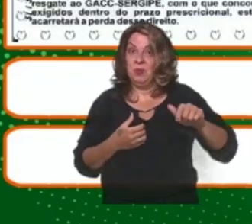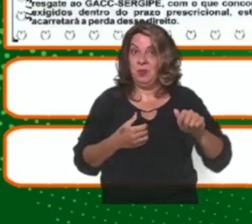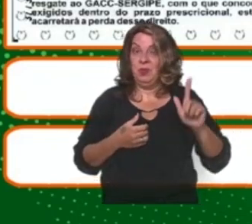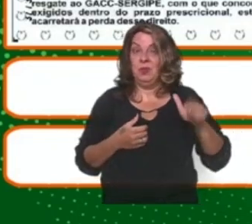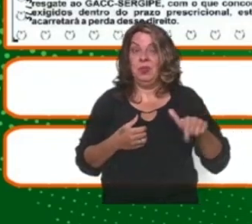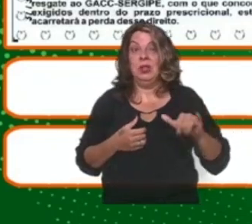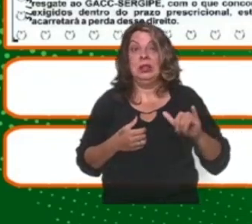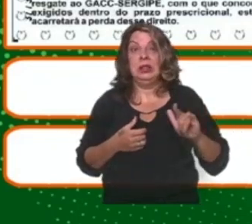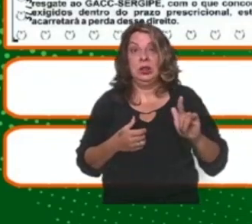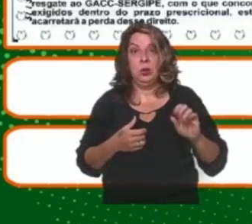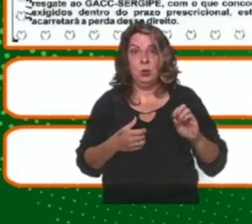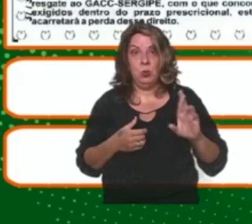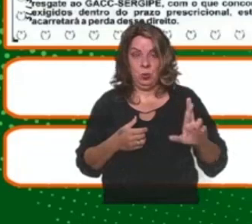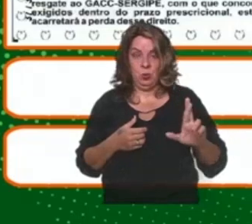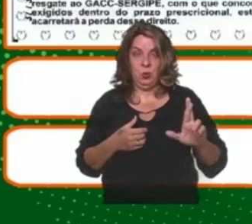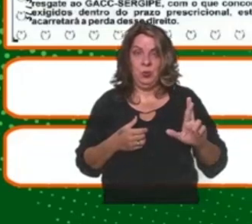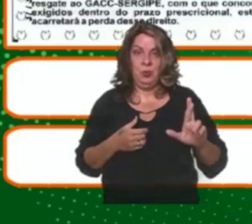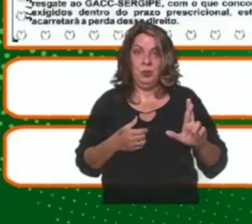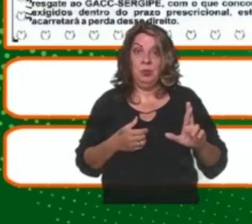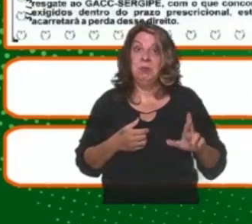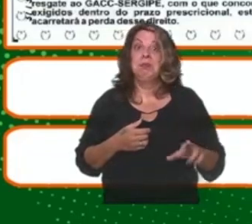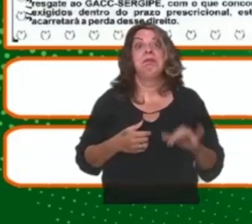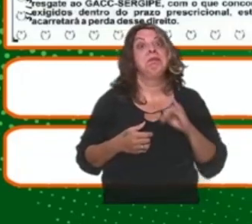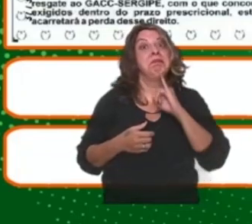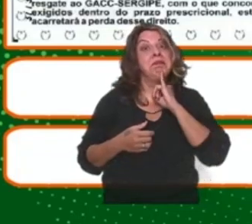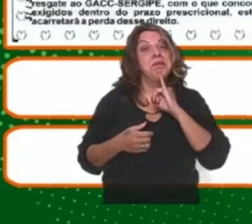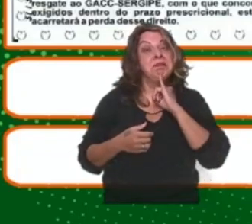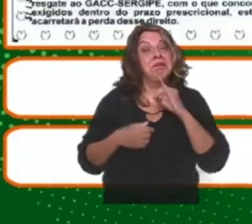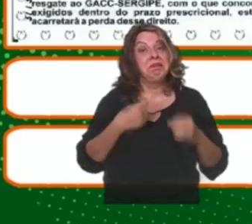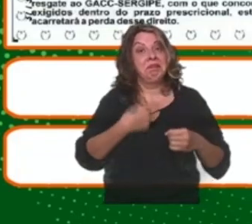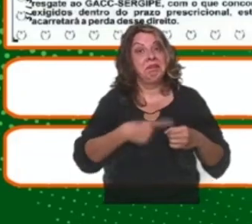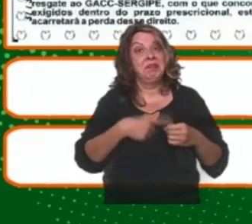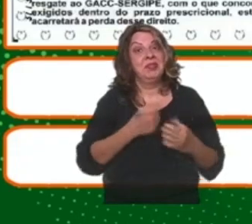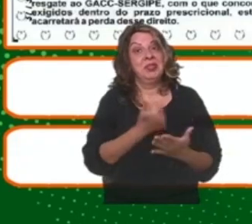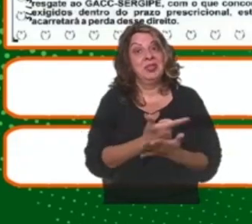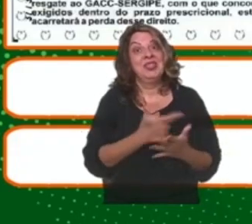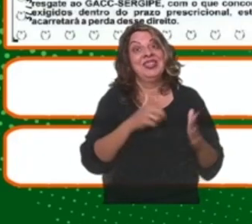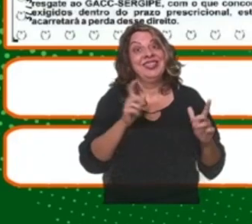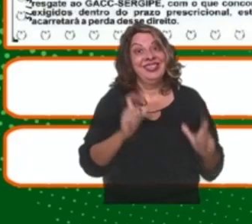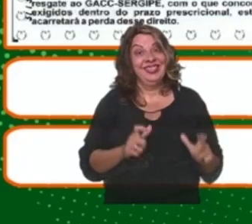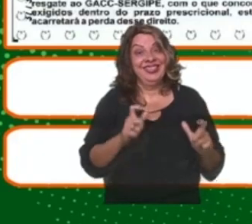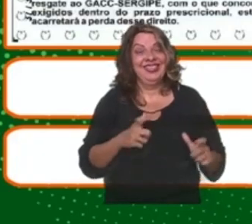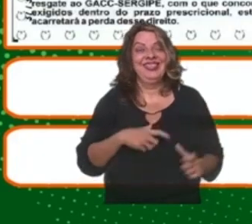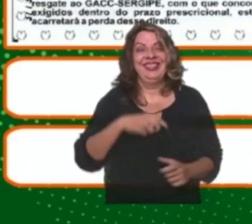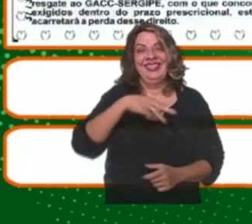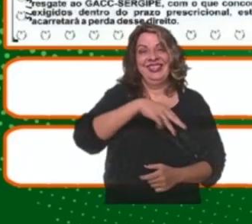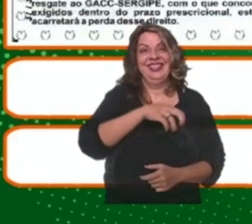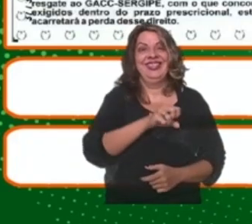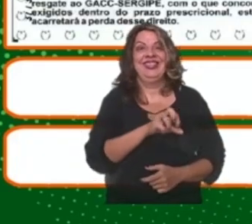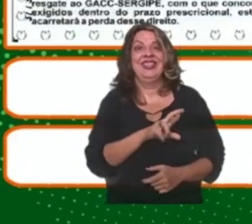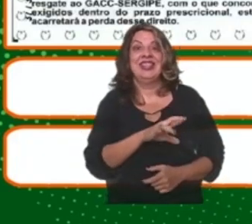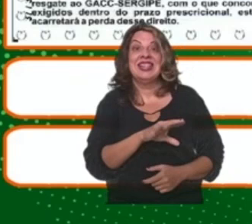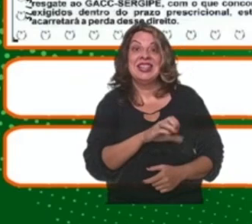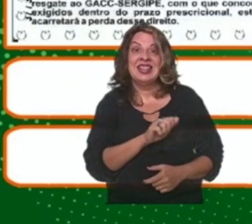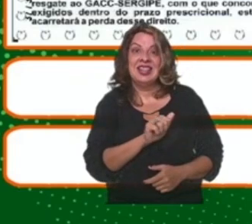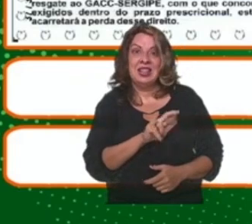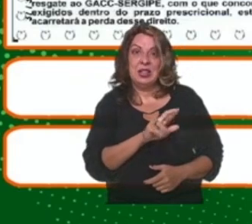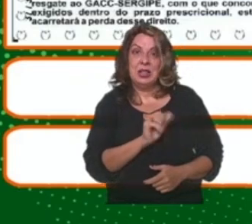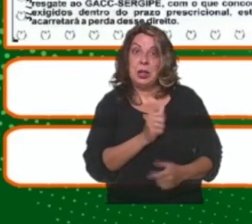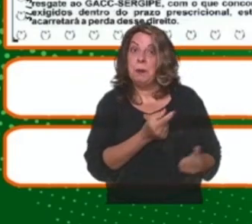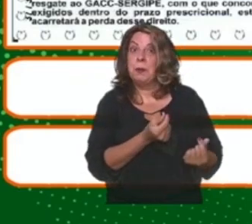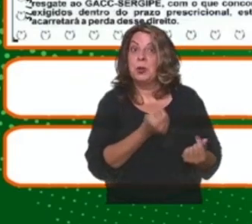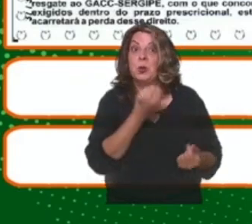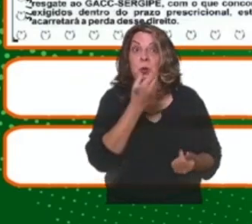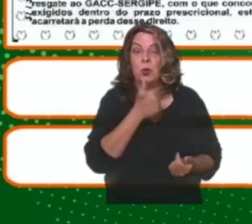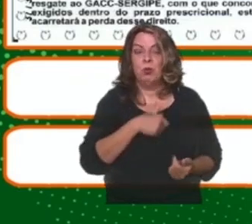aqui o Igor Felipe de Souza Andrade, de Itabaiana, adquiriu na mercearia Preço Bom e levou R$500, já aqui. Quem também está levando é